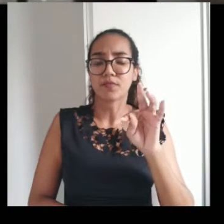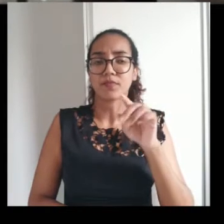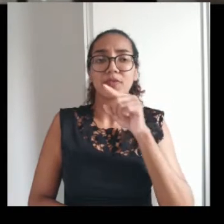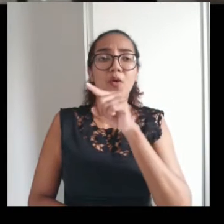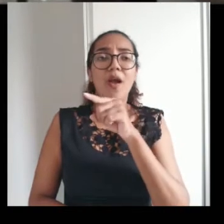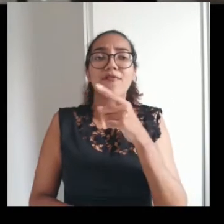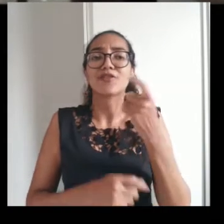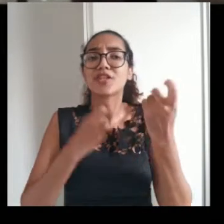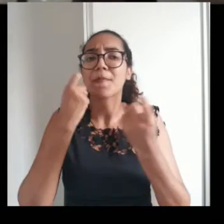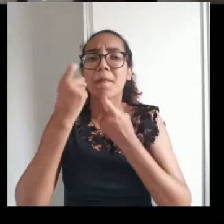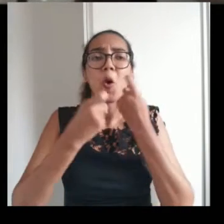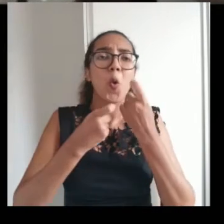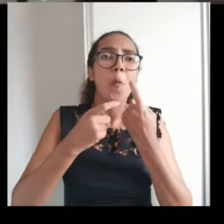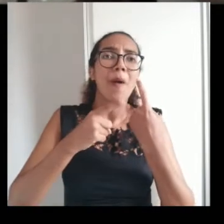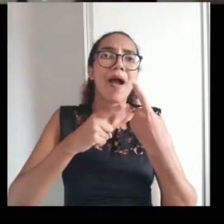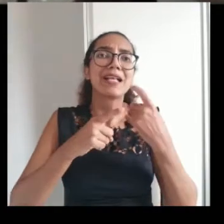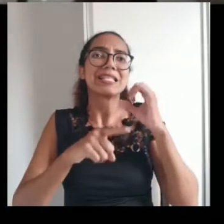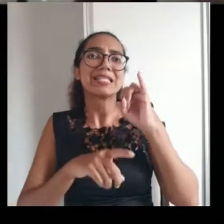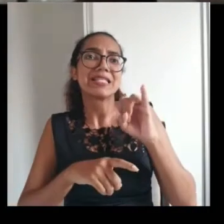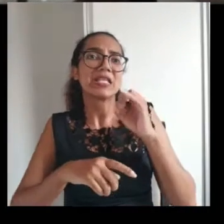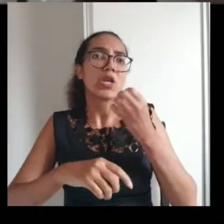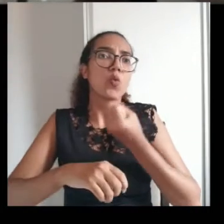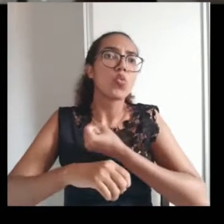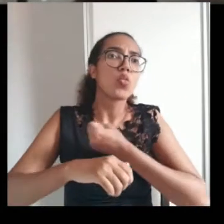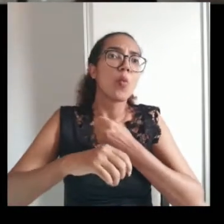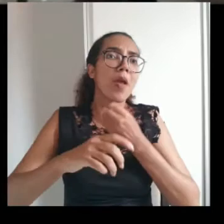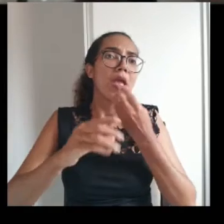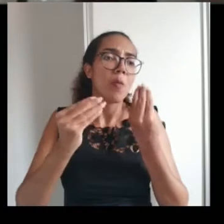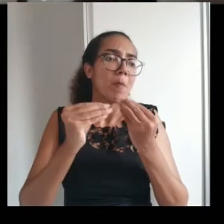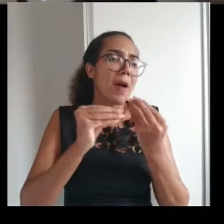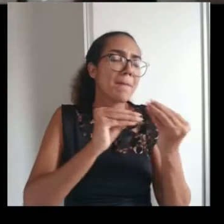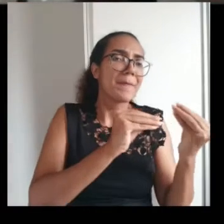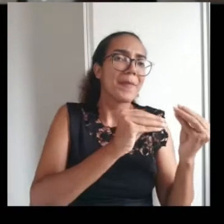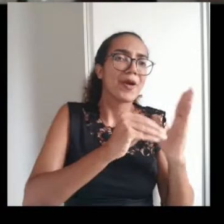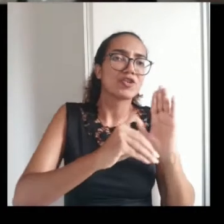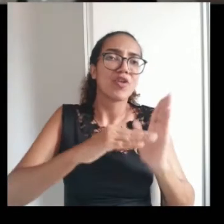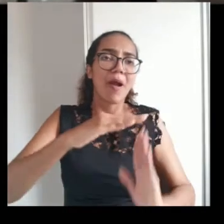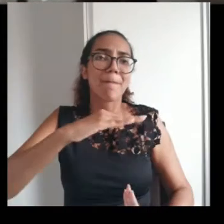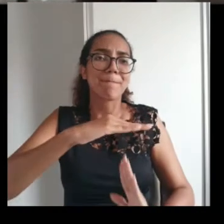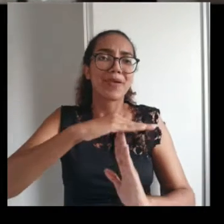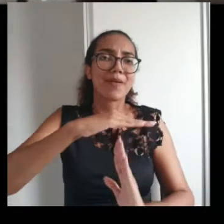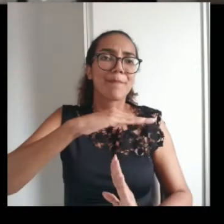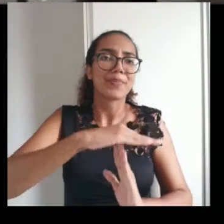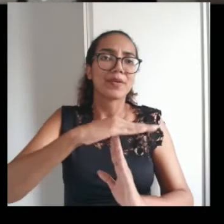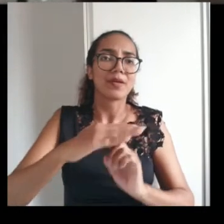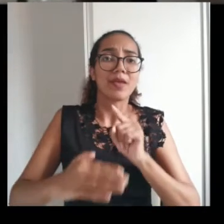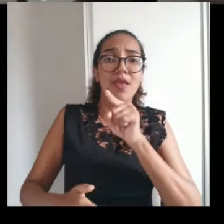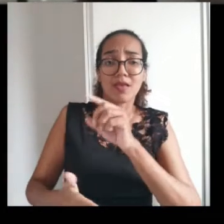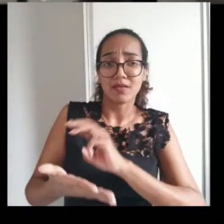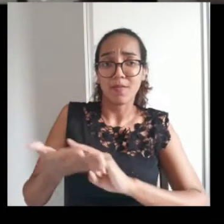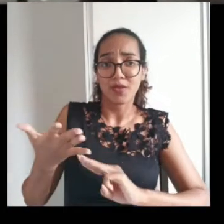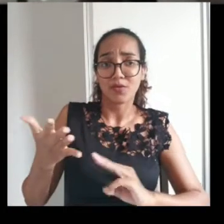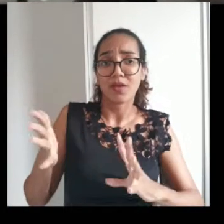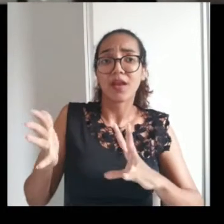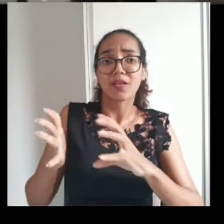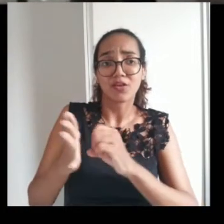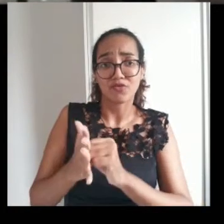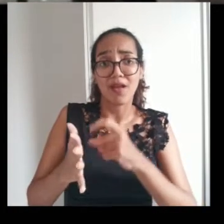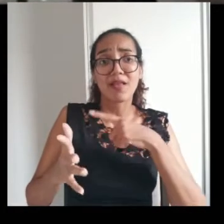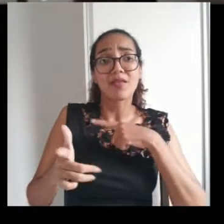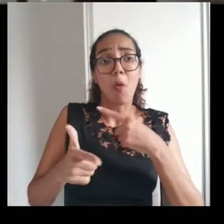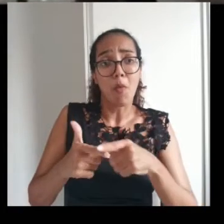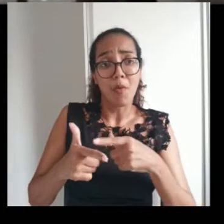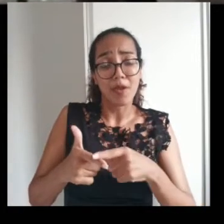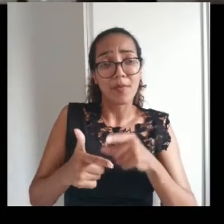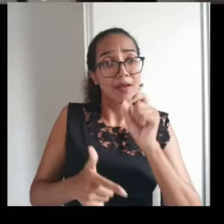estourar o tamanho do array. Esse método que está aqui, por sinal, e esse cadastrar, ele tem falhas, tá certo? Ele tem um problema aí, que é justamente esse que você